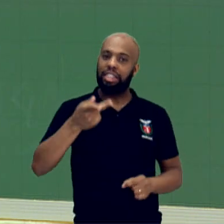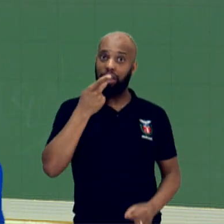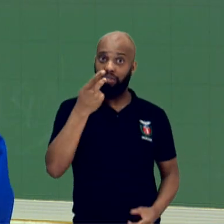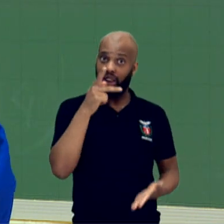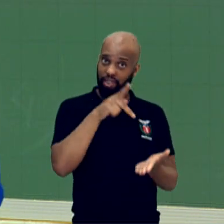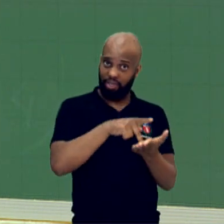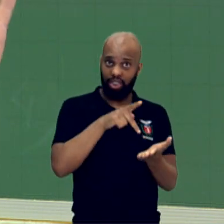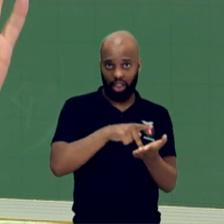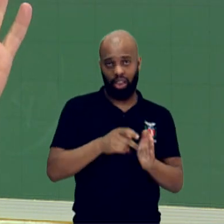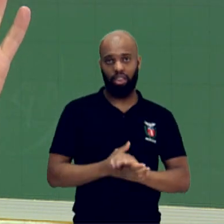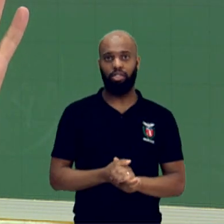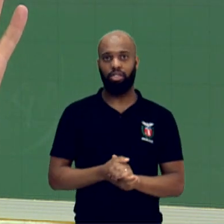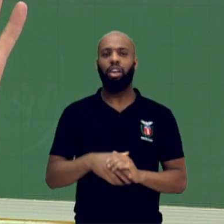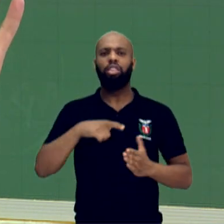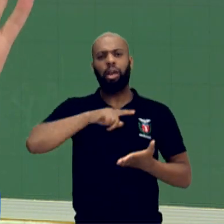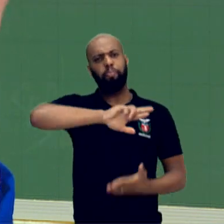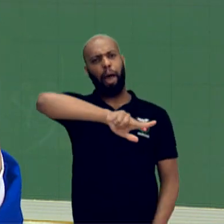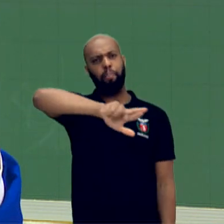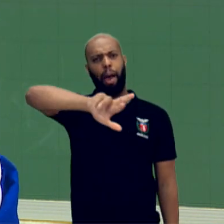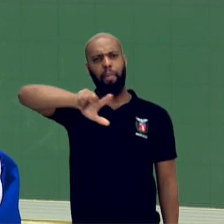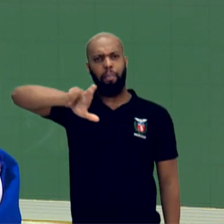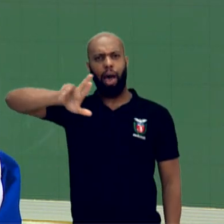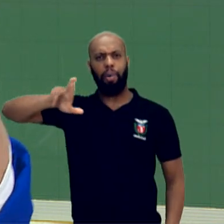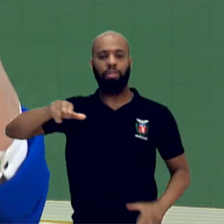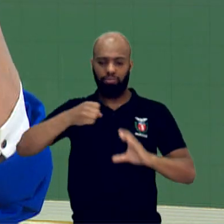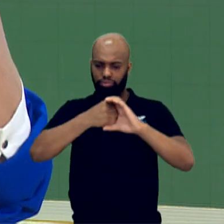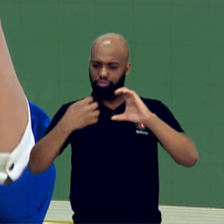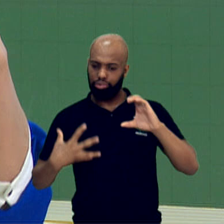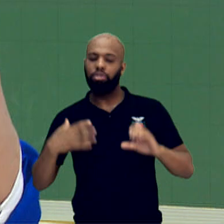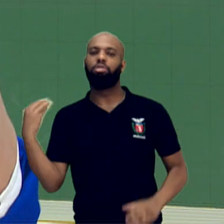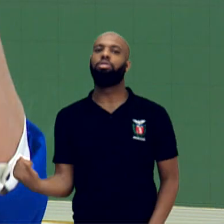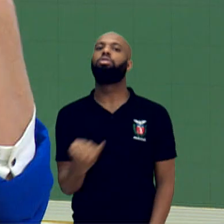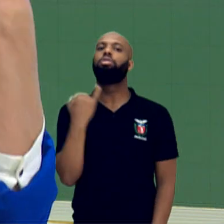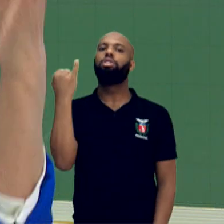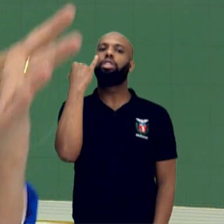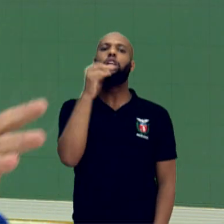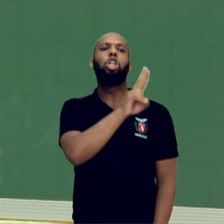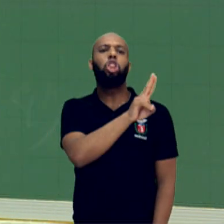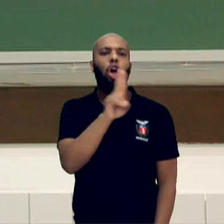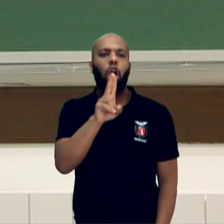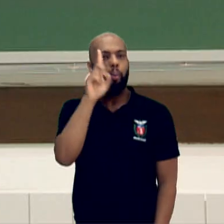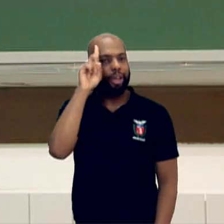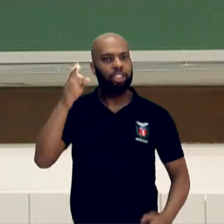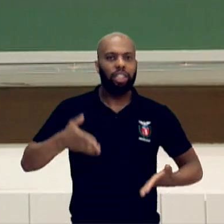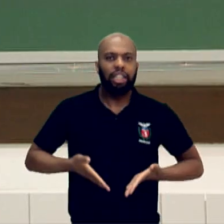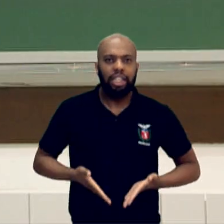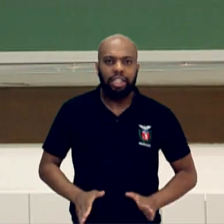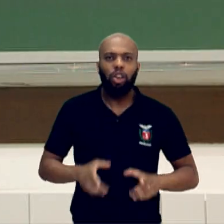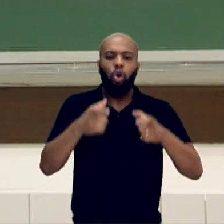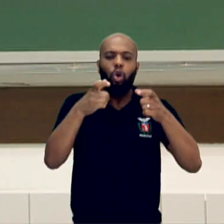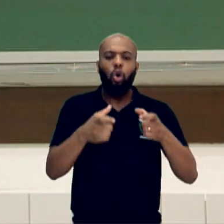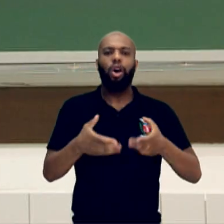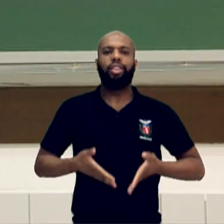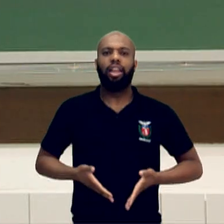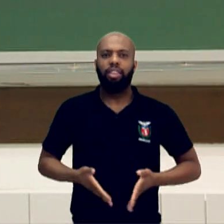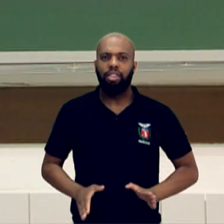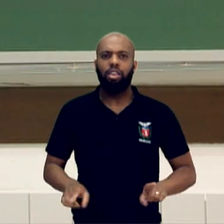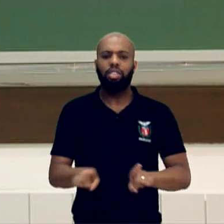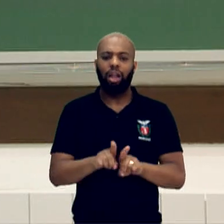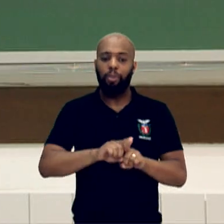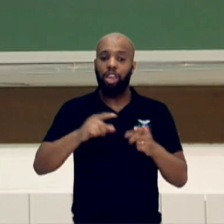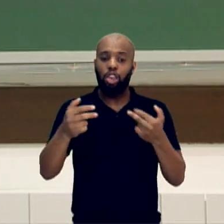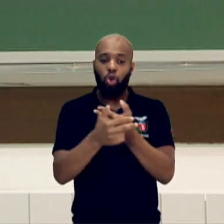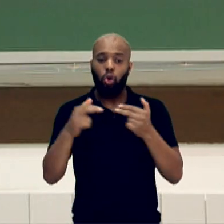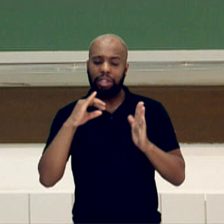verdade. Diversas características que é muito importante. Nome, data de nascimento, local de nascimento, marcas da